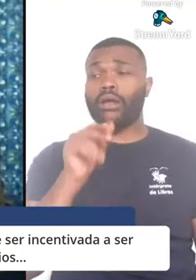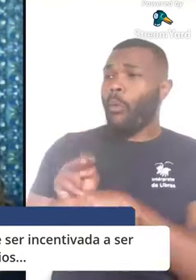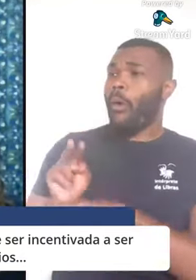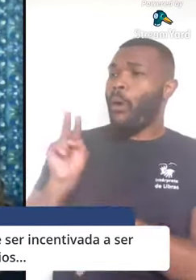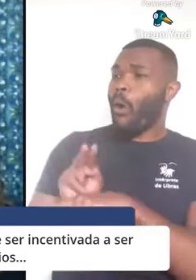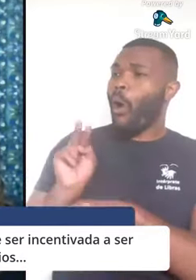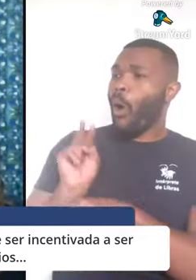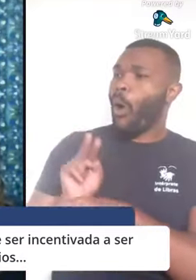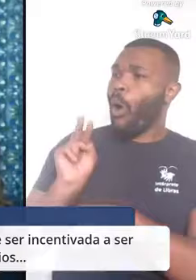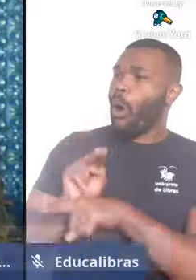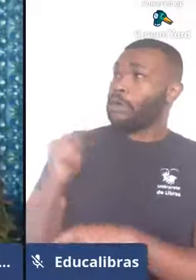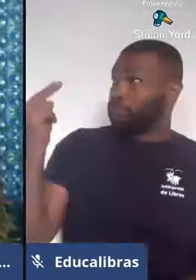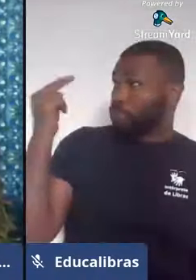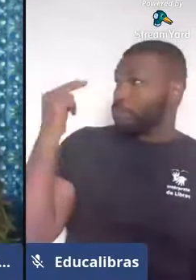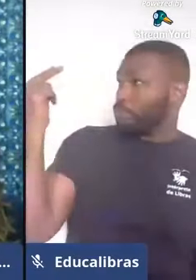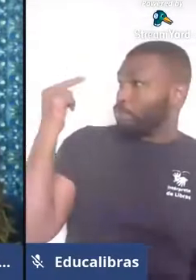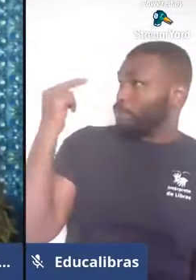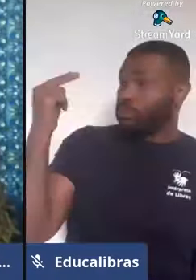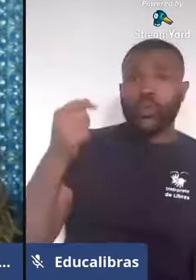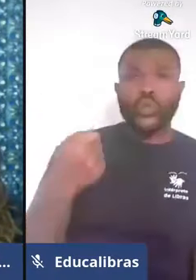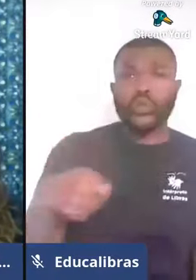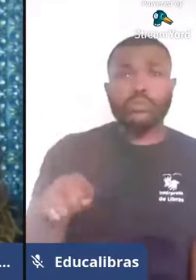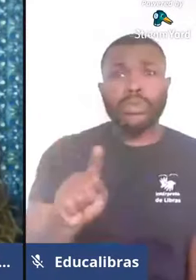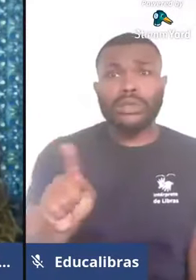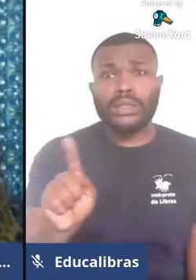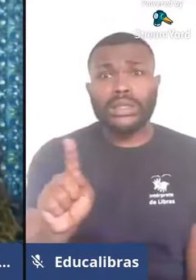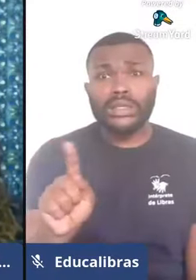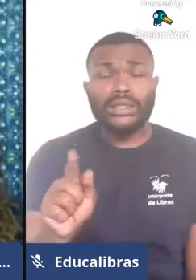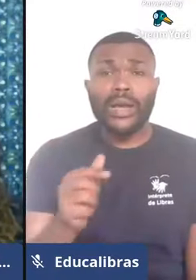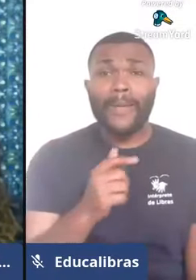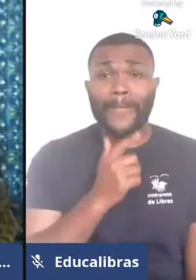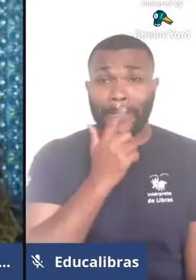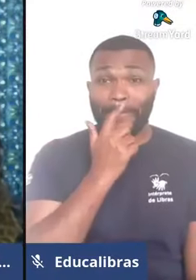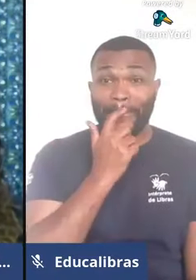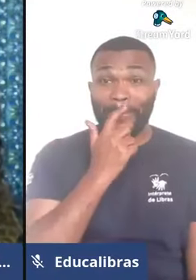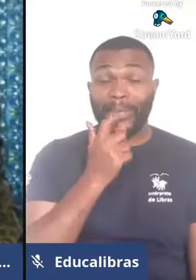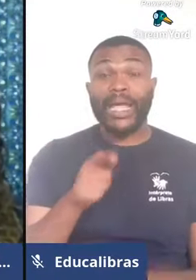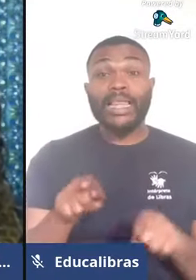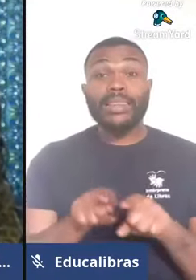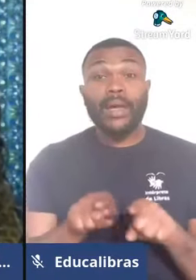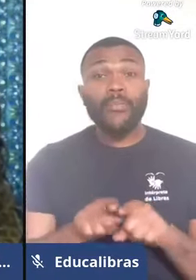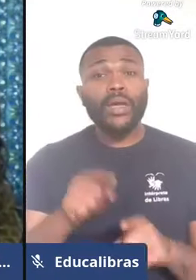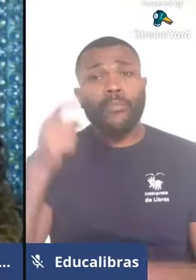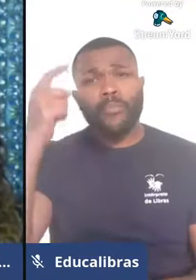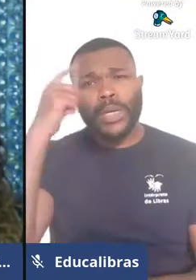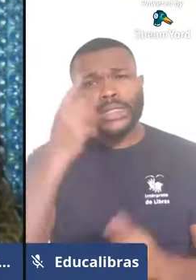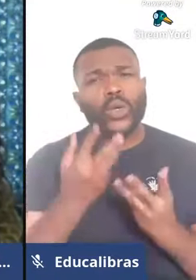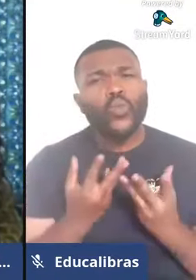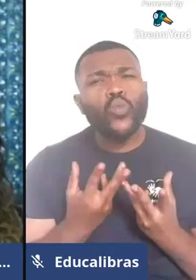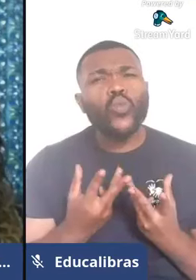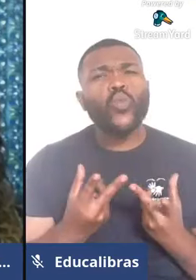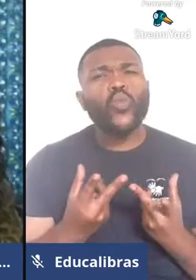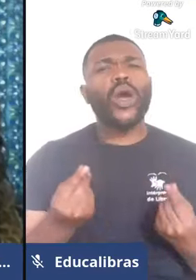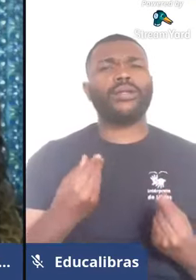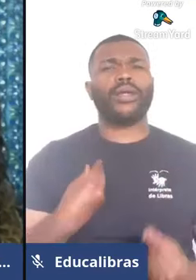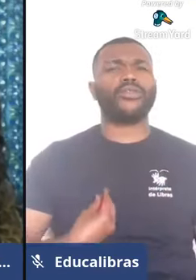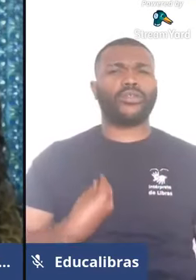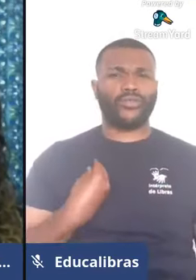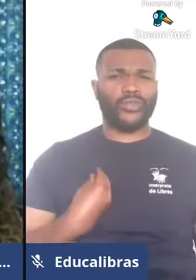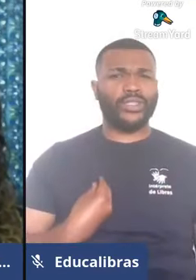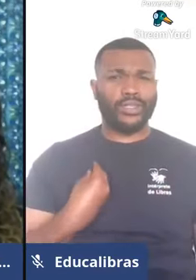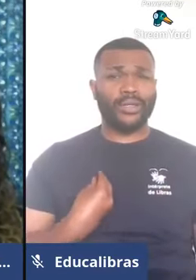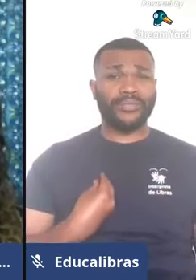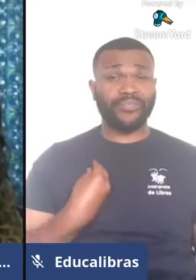Não necessariamente precisa ser desse jeito. Eu acho que pensar em qualidade de vida também, porque as